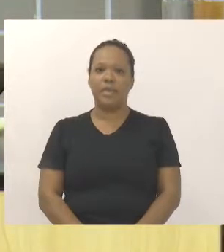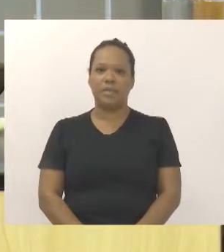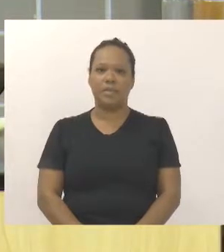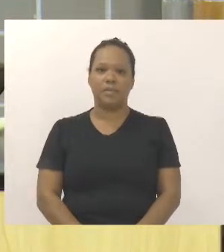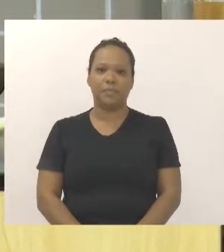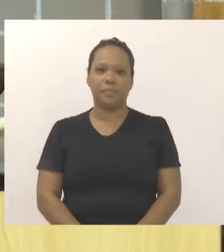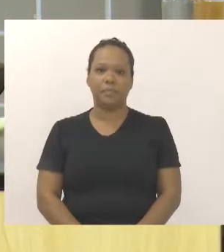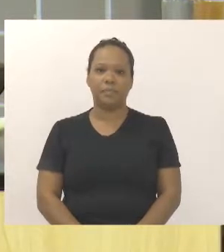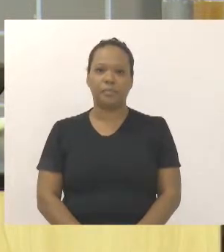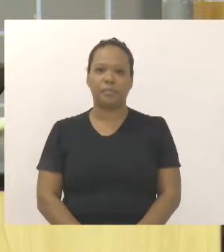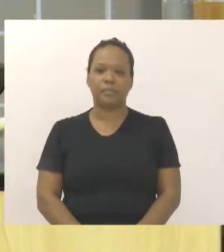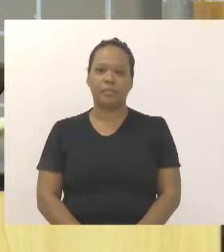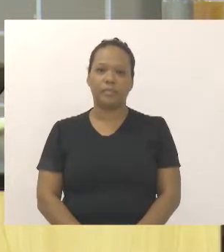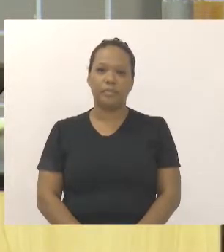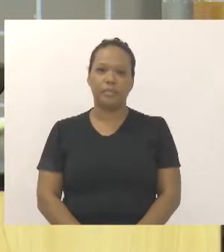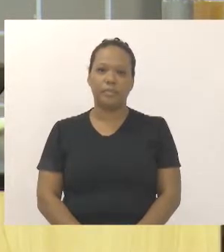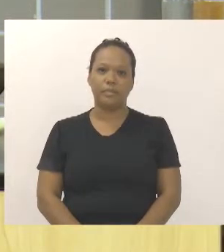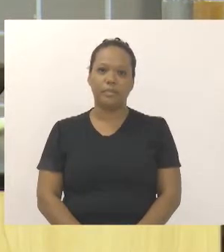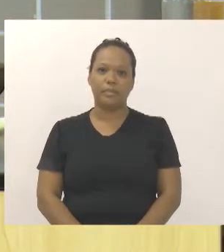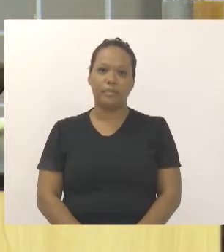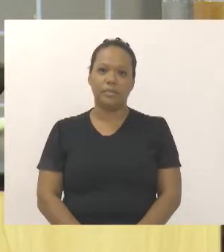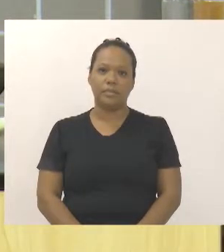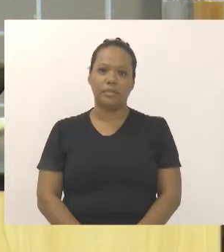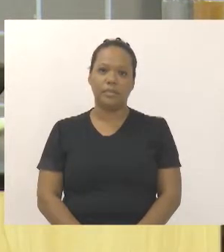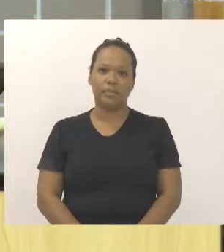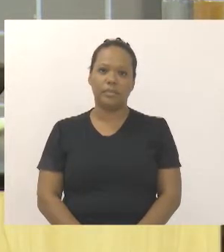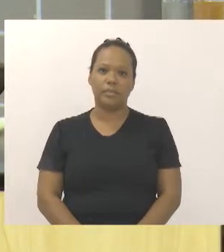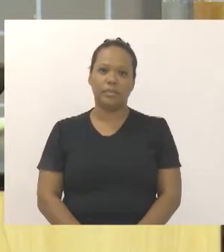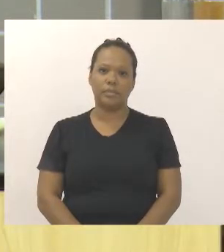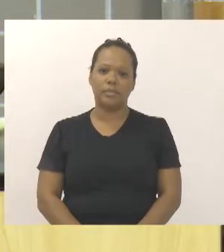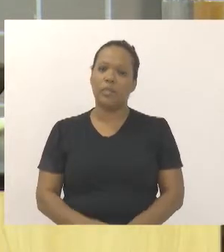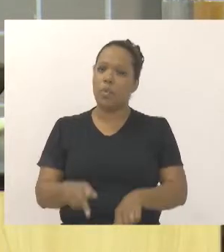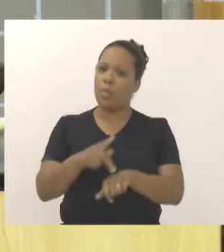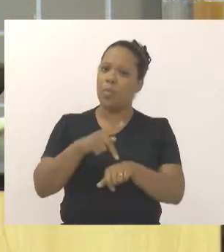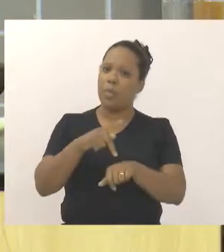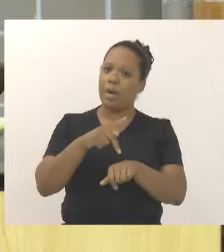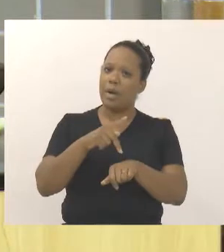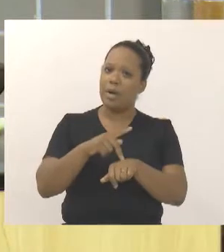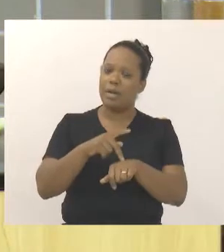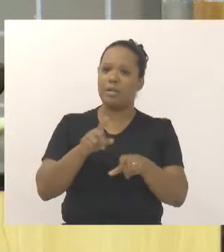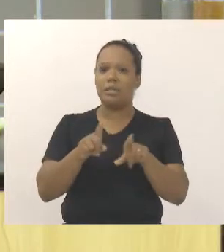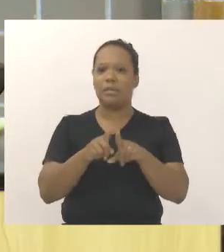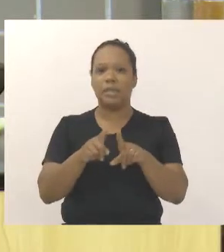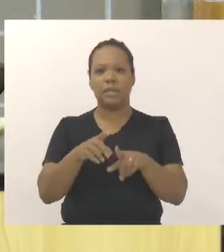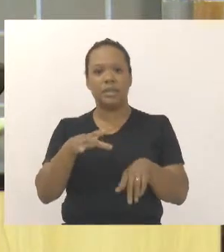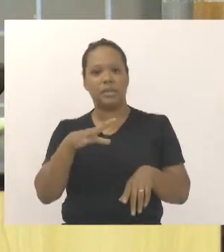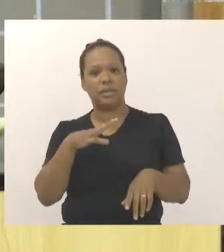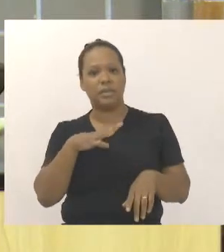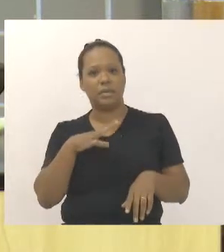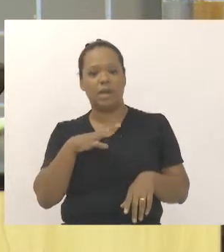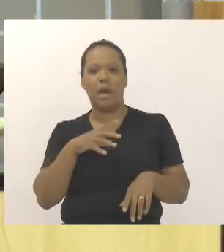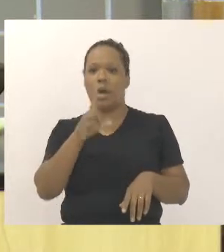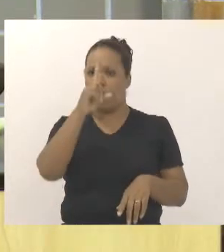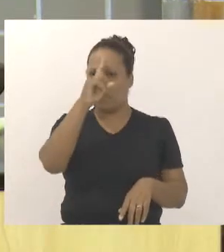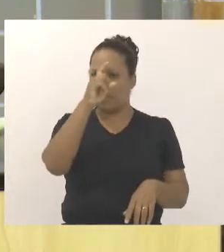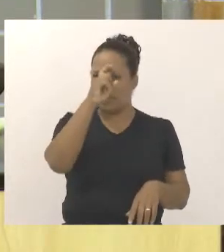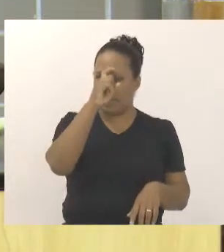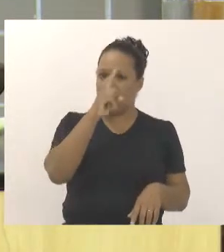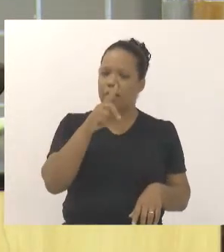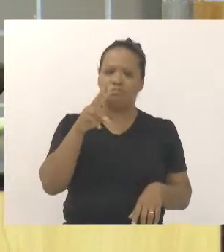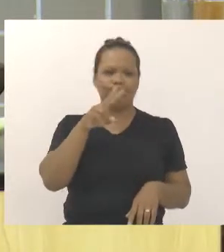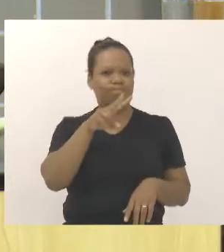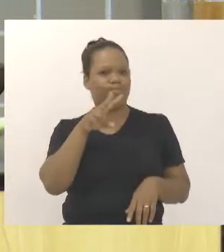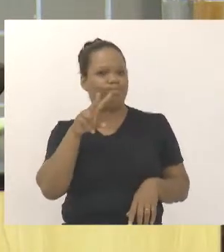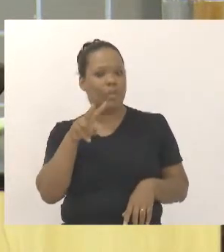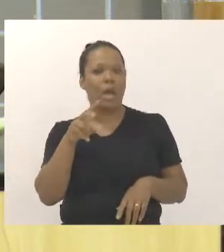Nós sabemos a dificuldade também do país, da nossa cidade, questão de hospitais,